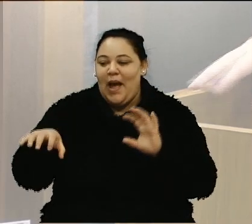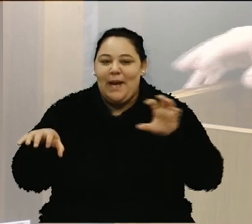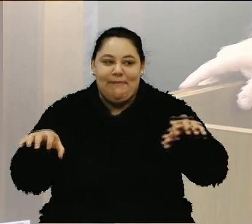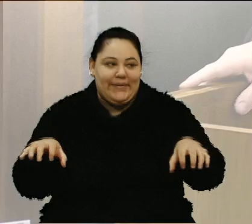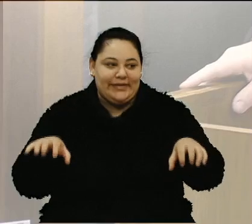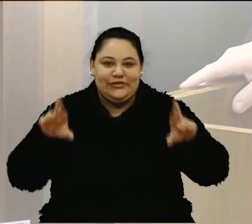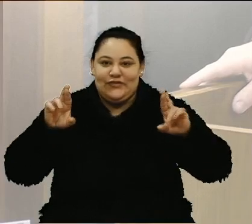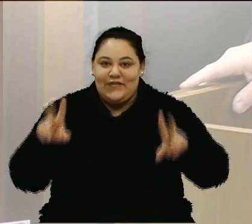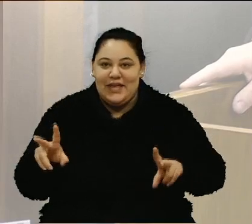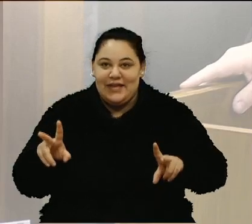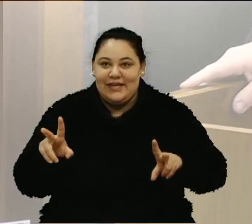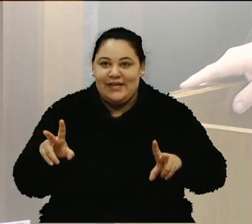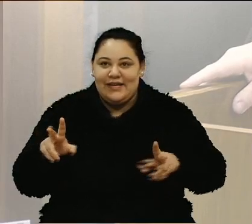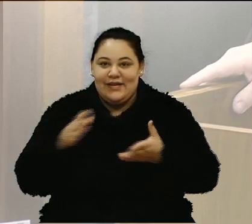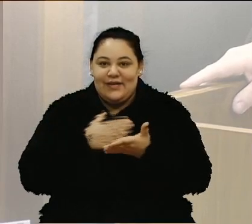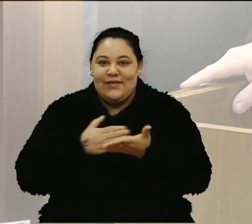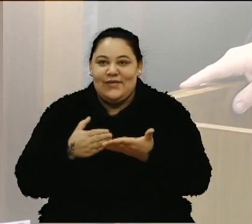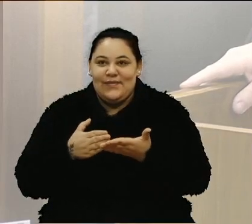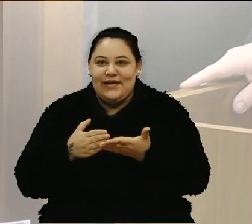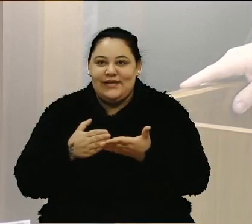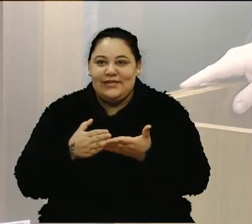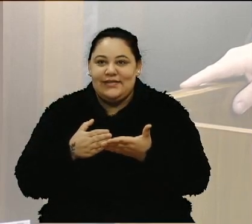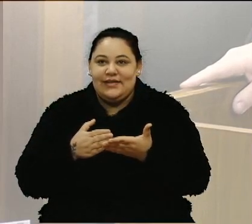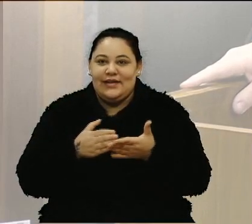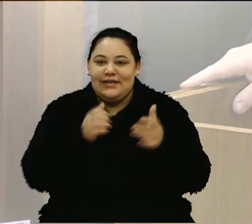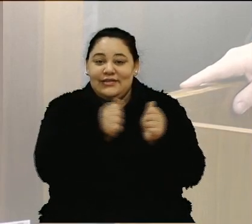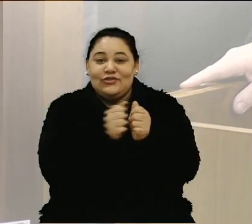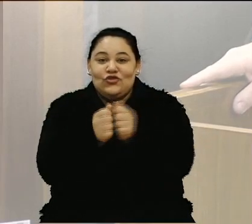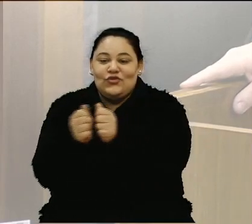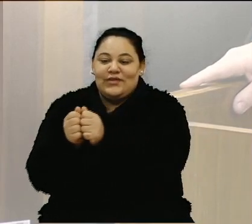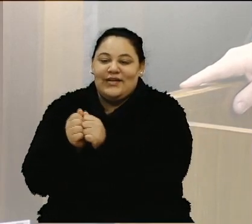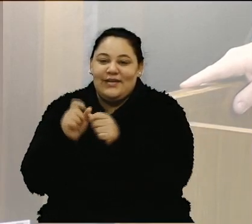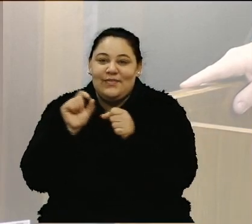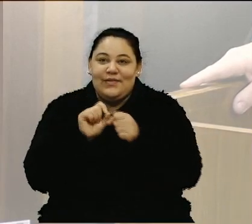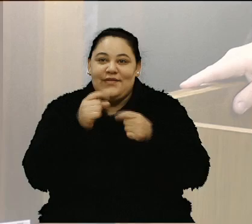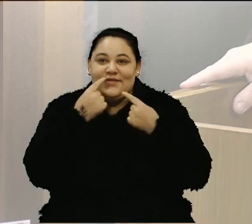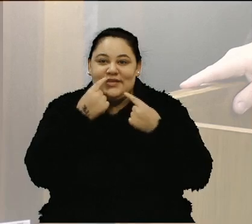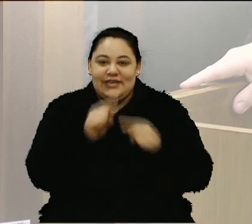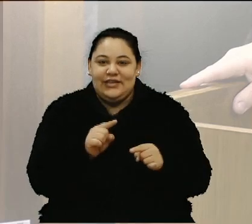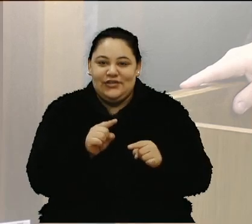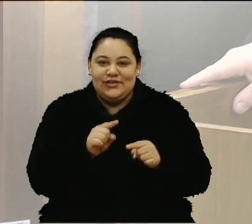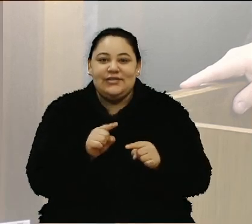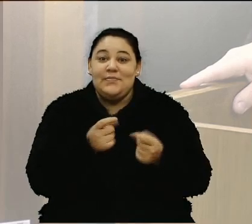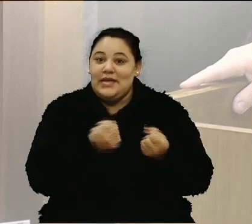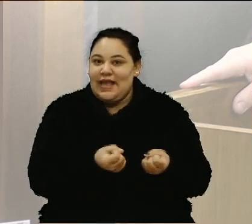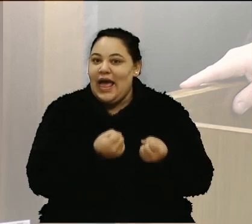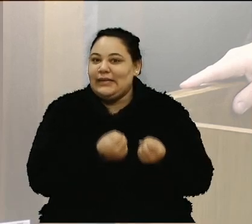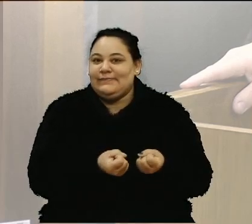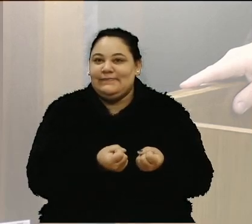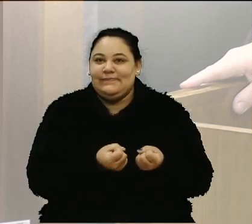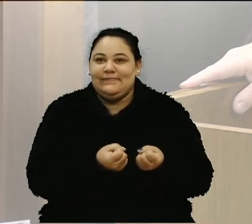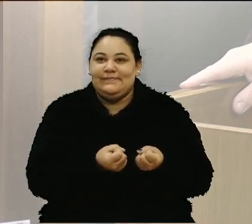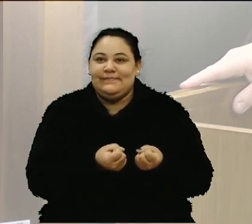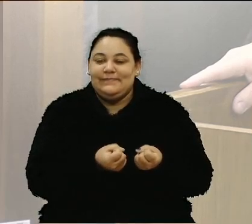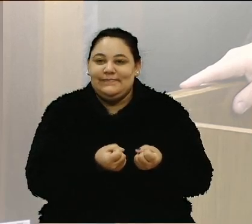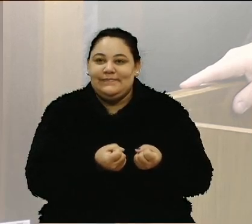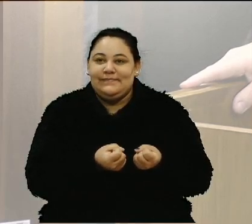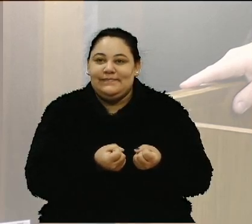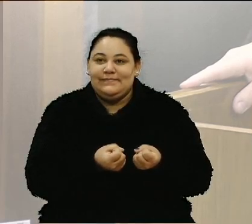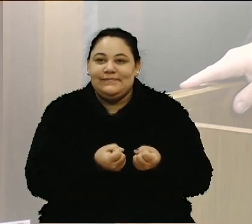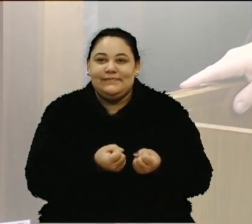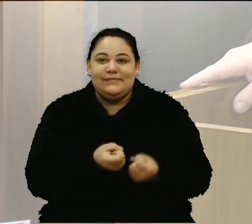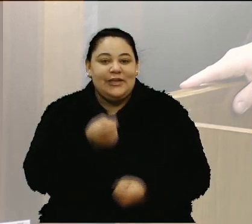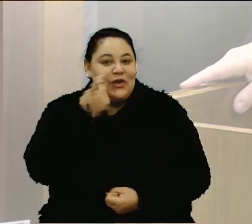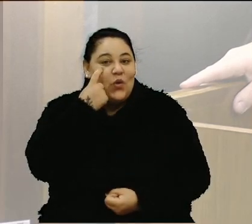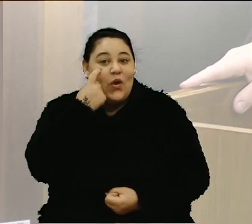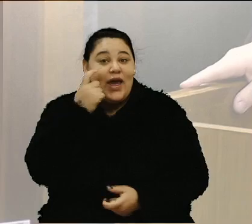começam, se juntam para fazer críticas contundentes e o olhar muda,